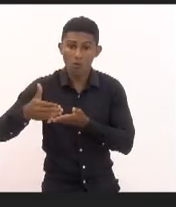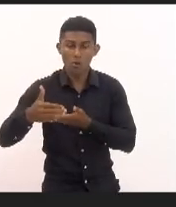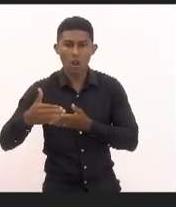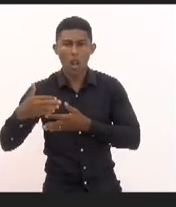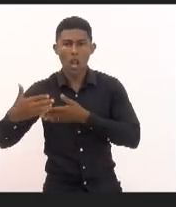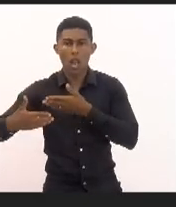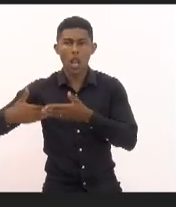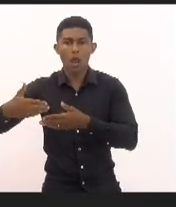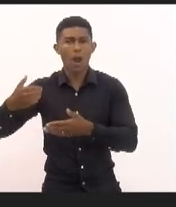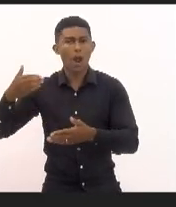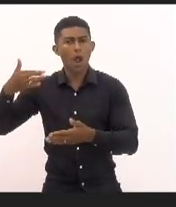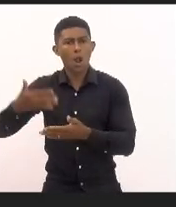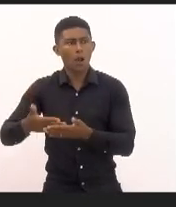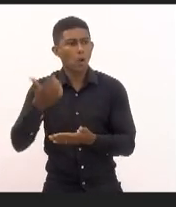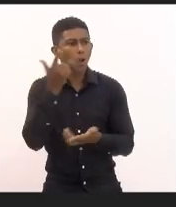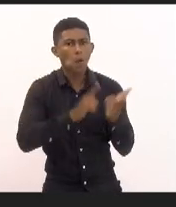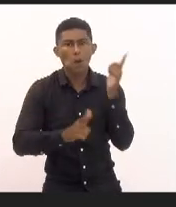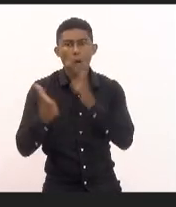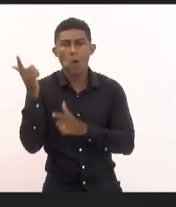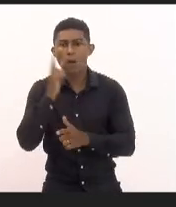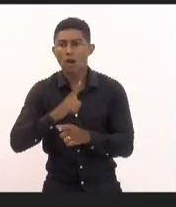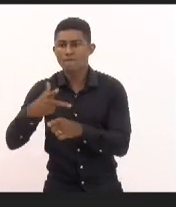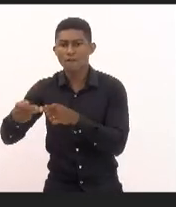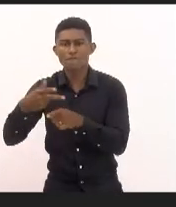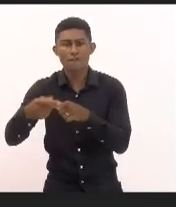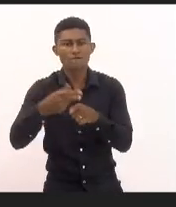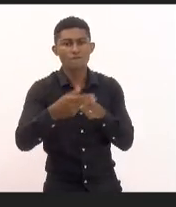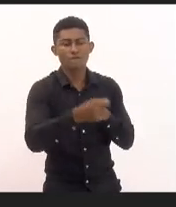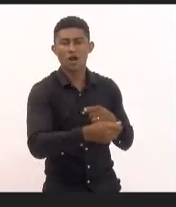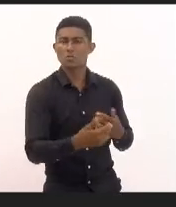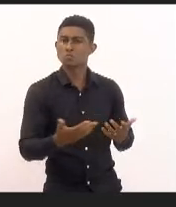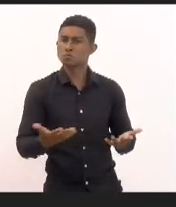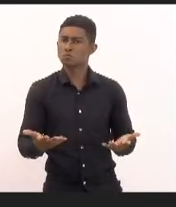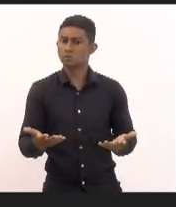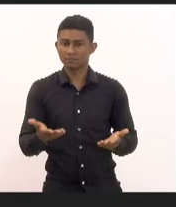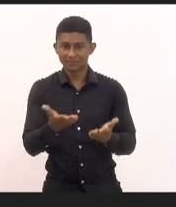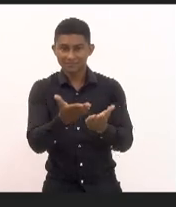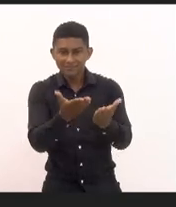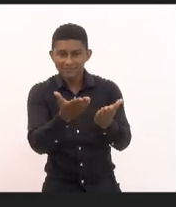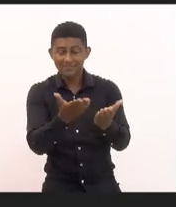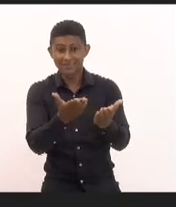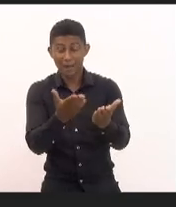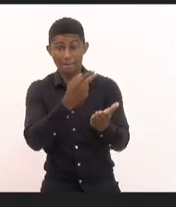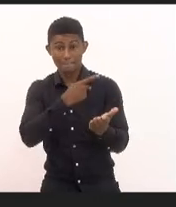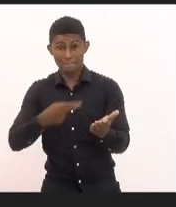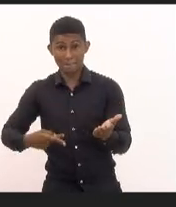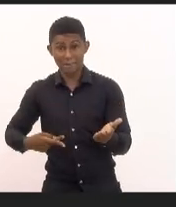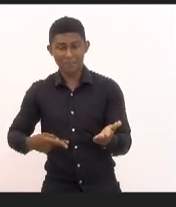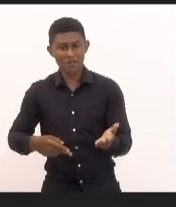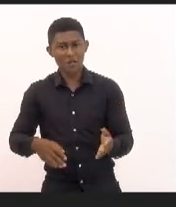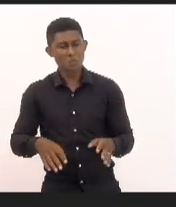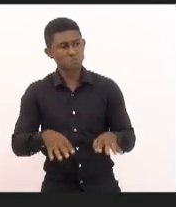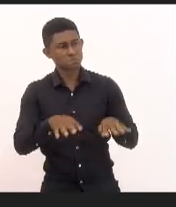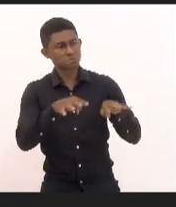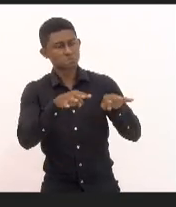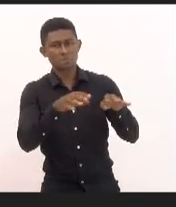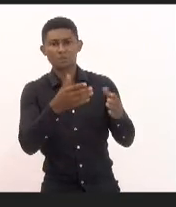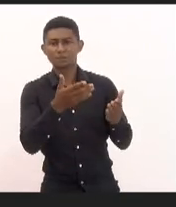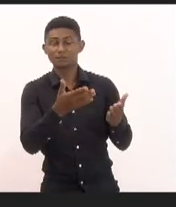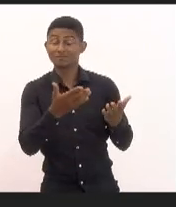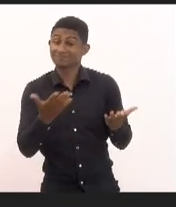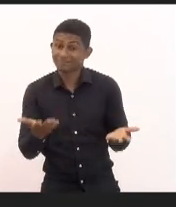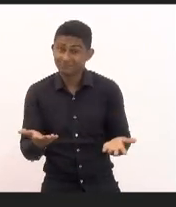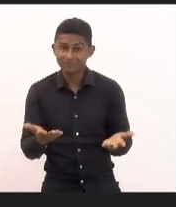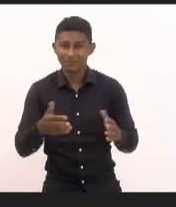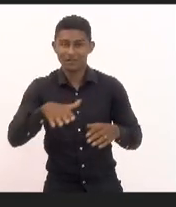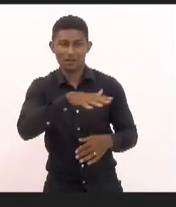área de estudo. Para Vossa Excelência ver que investimentos na área da educação valem